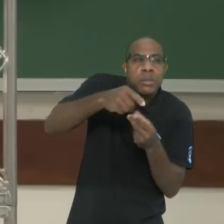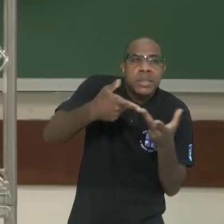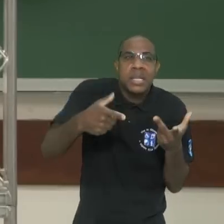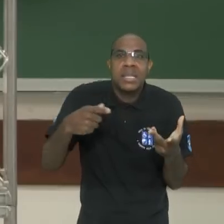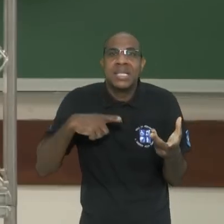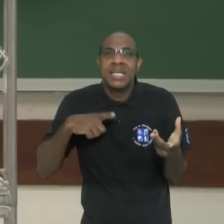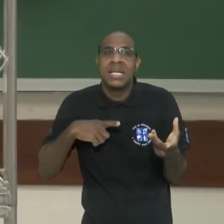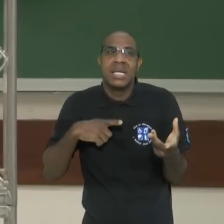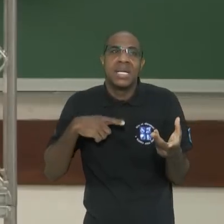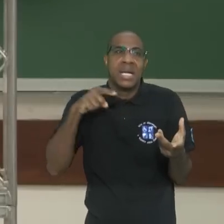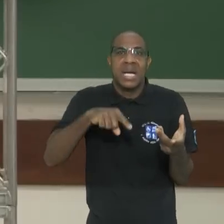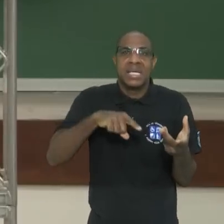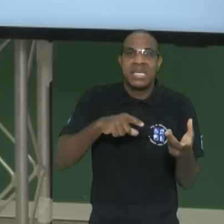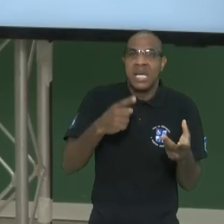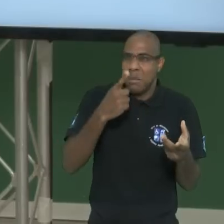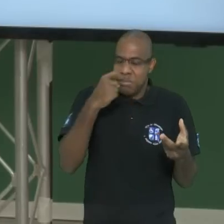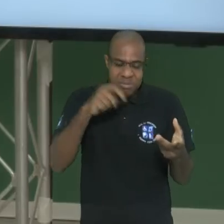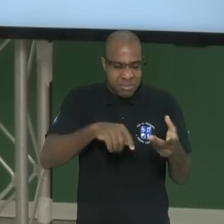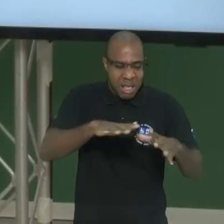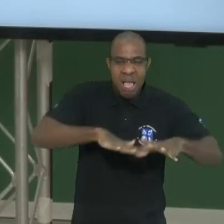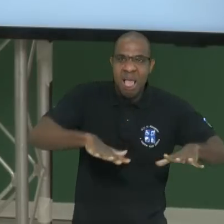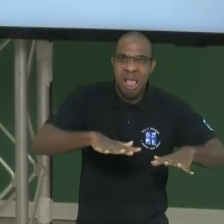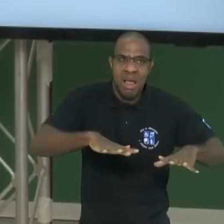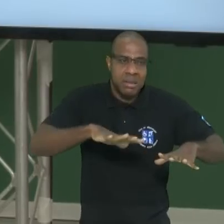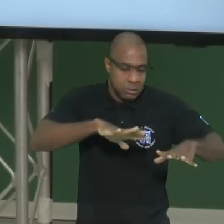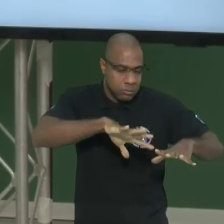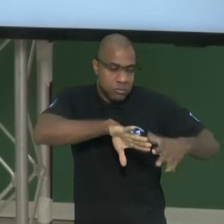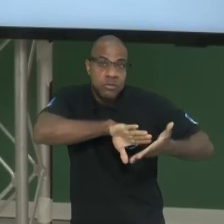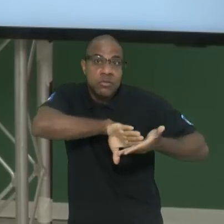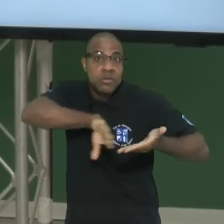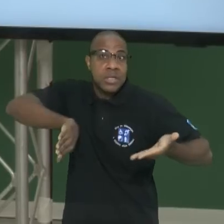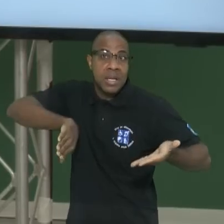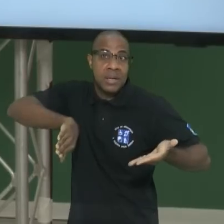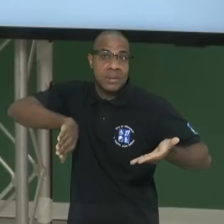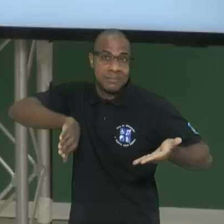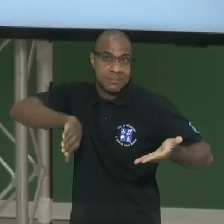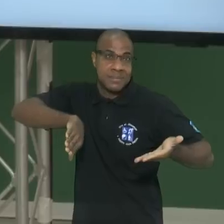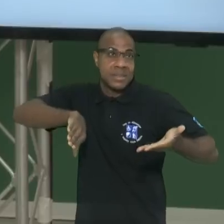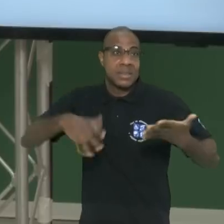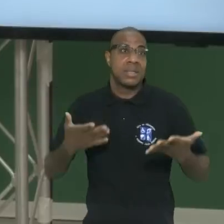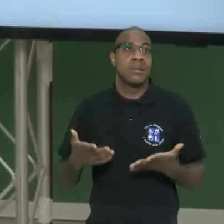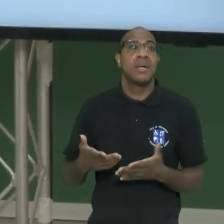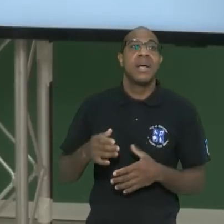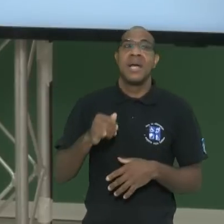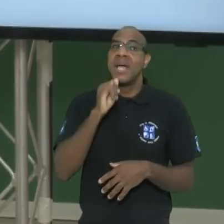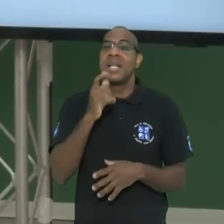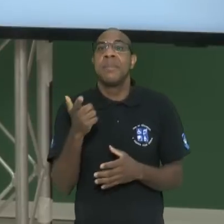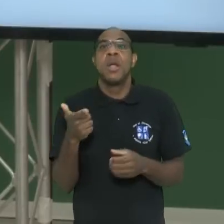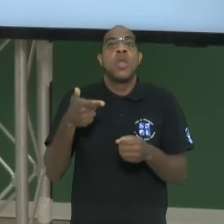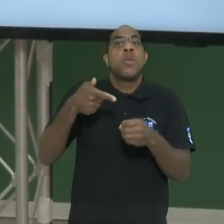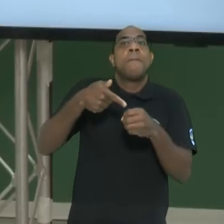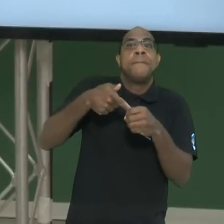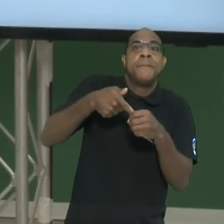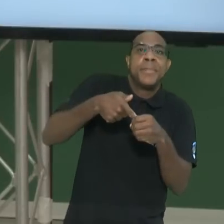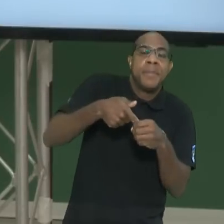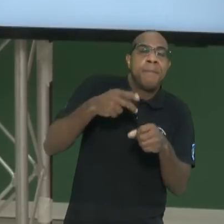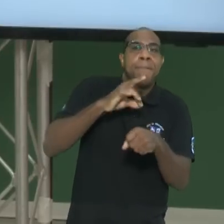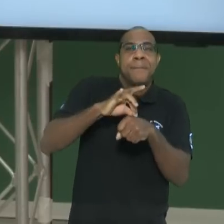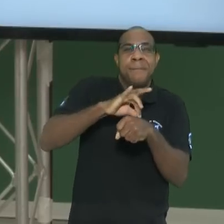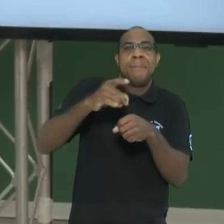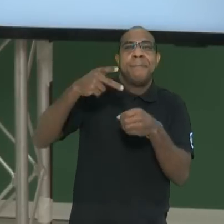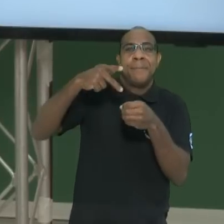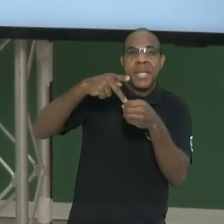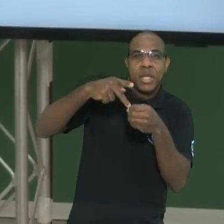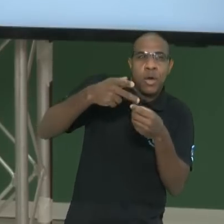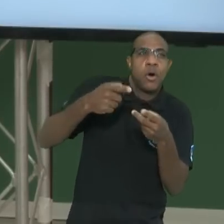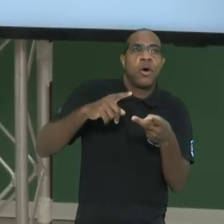interessante para o homem. Principalmente quando nós falamos do petróleo e dos seus derivados, como o óleo diesel, a gasolina,